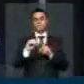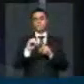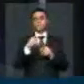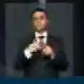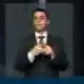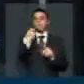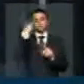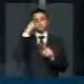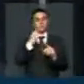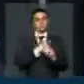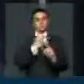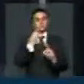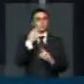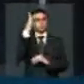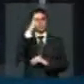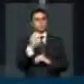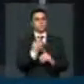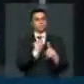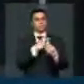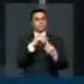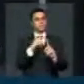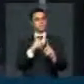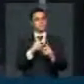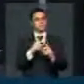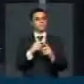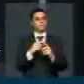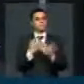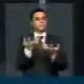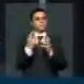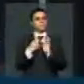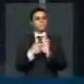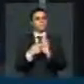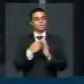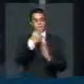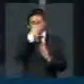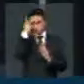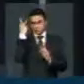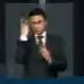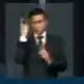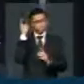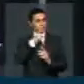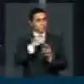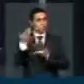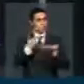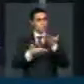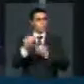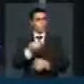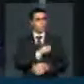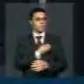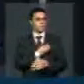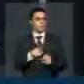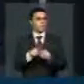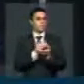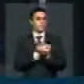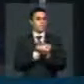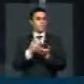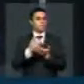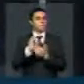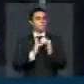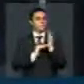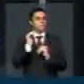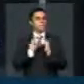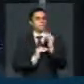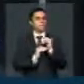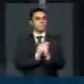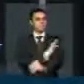consiste em mobilizar as pessoas em torno da ideia de convívio humano e inserir atividades físicas no